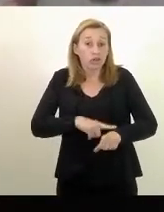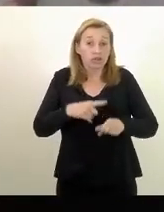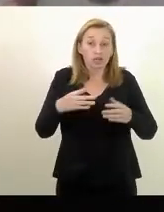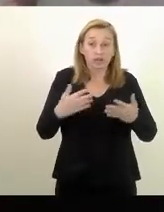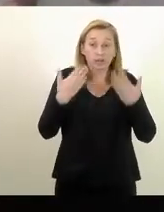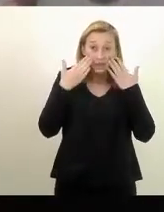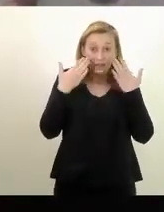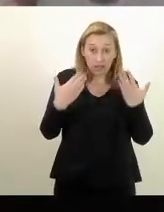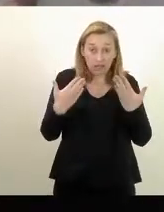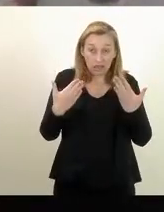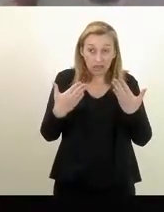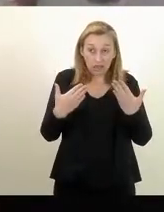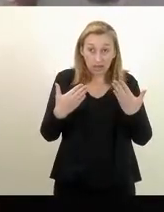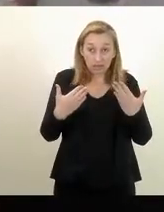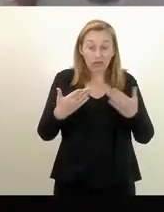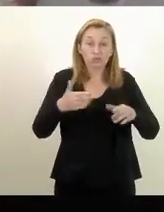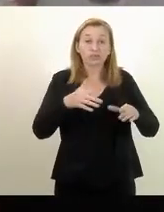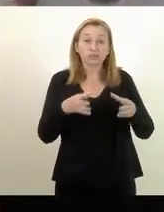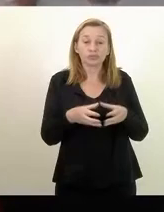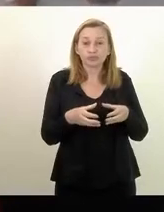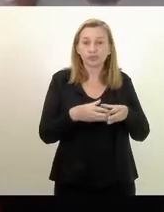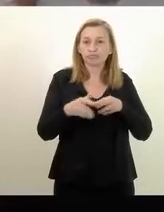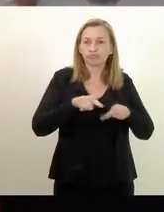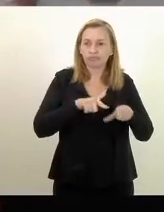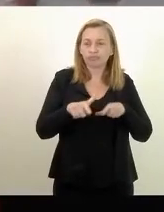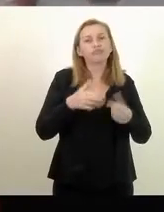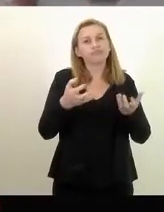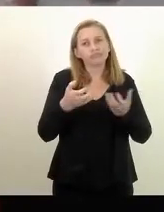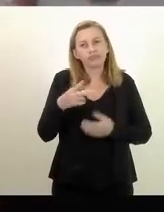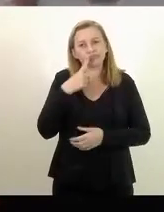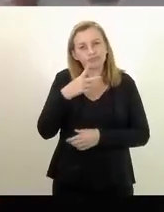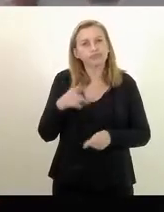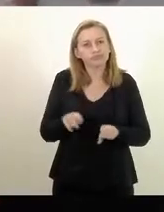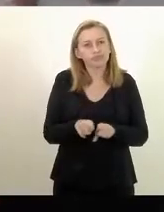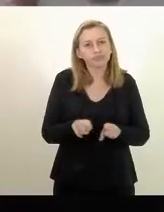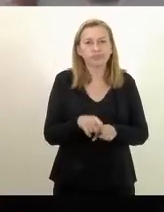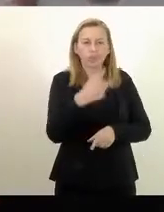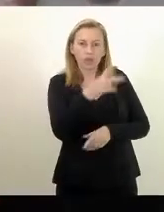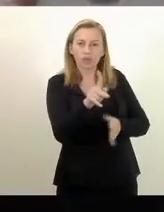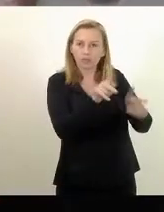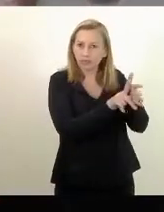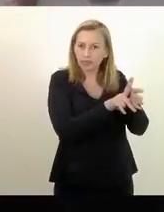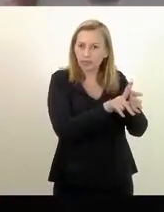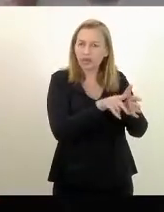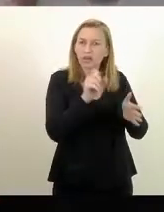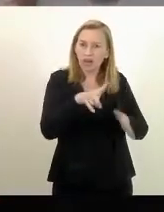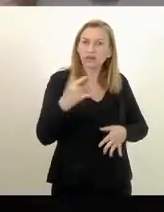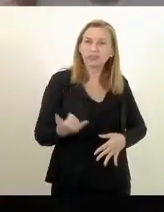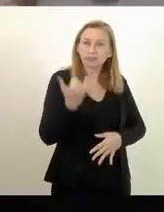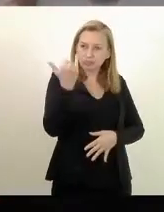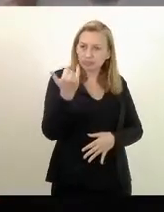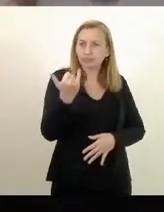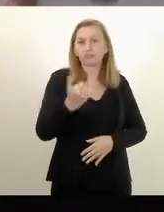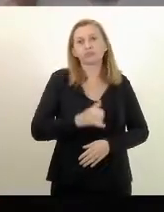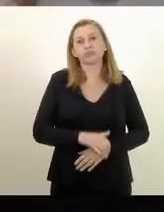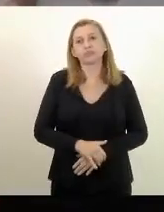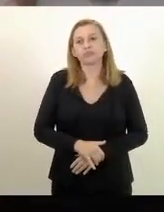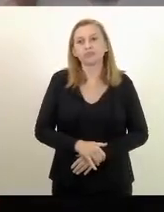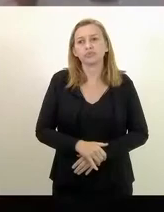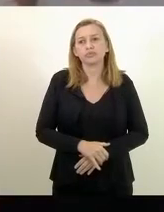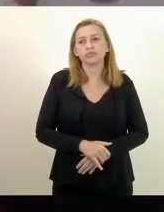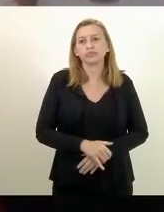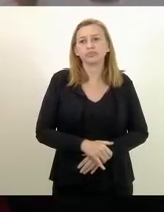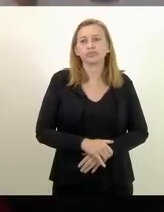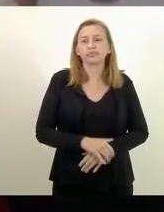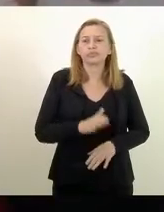parecer da comissão de trabalho e quero reiterar isso seu projeto é mais um mecanismo importante e ele